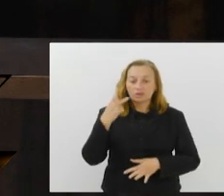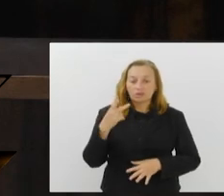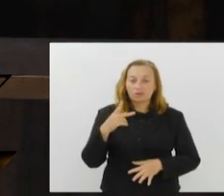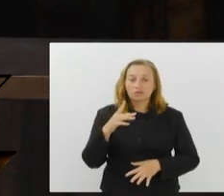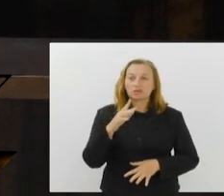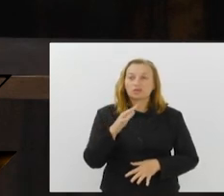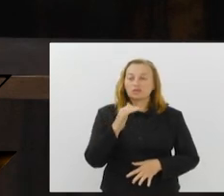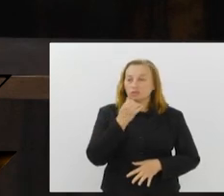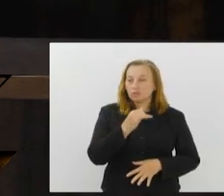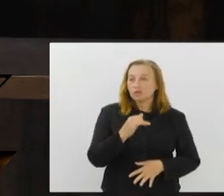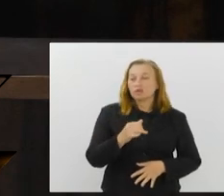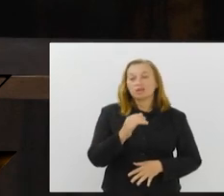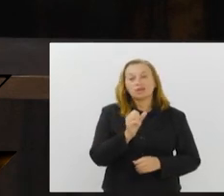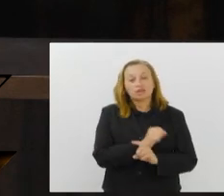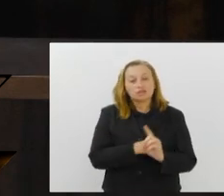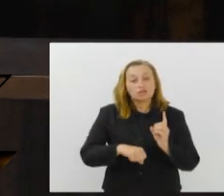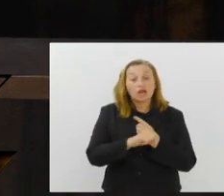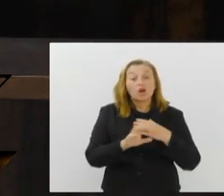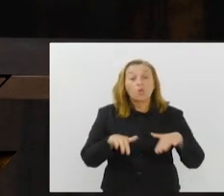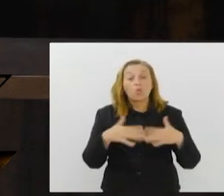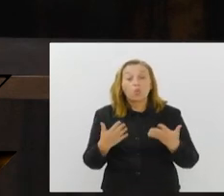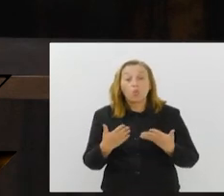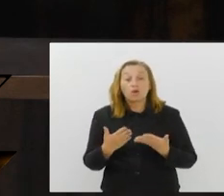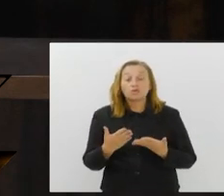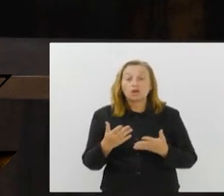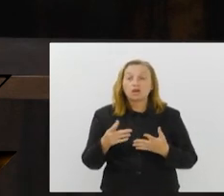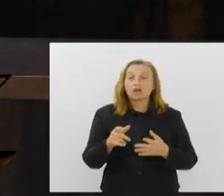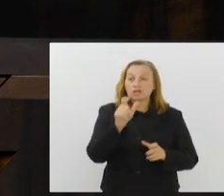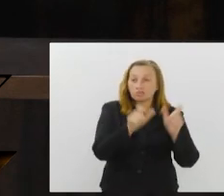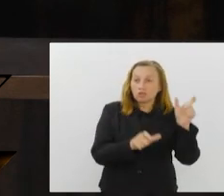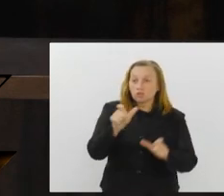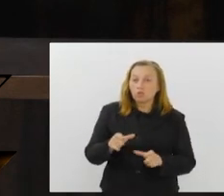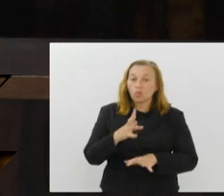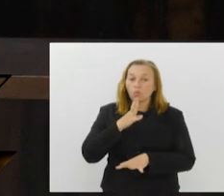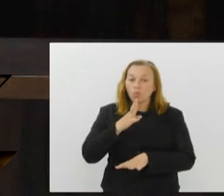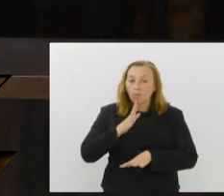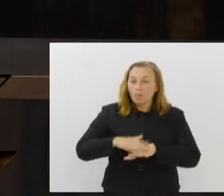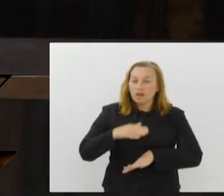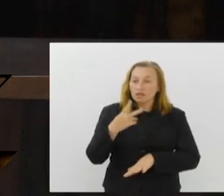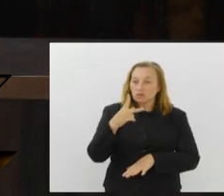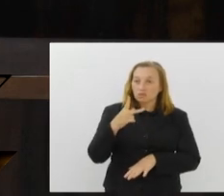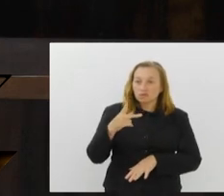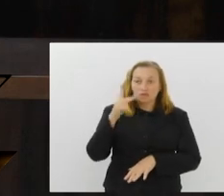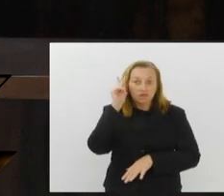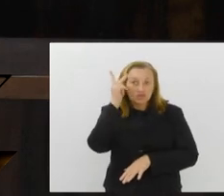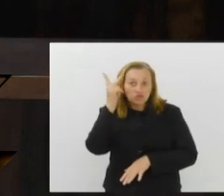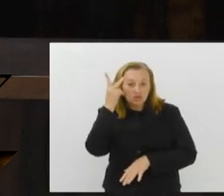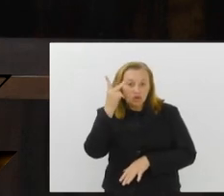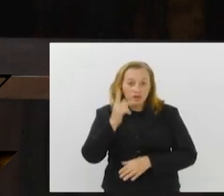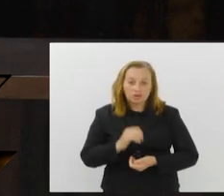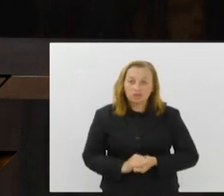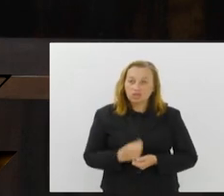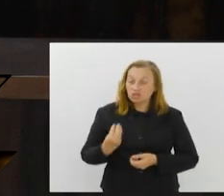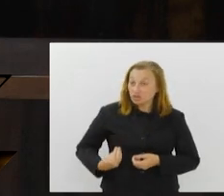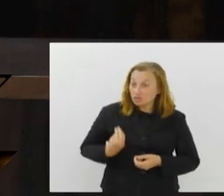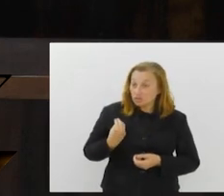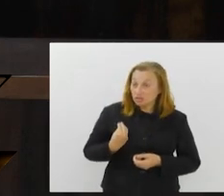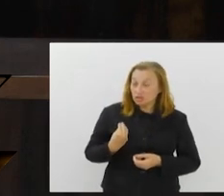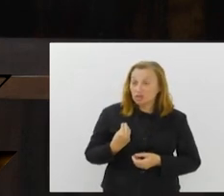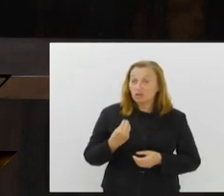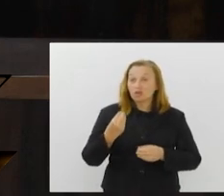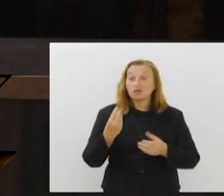sociedade porque quando as pessoas passam a conhecer mais a tua história a tua história de vida as suas